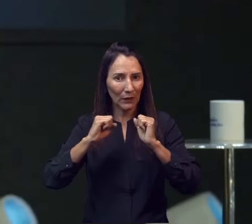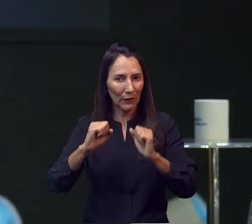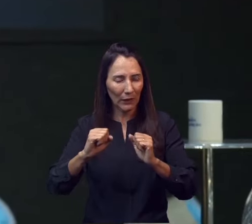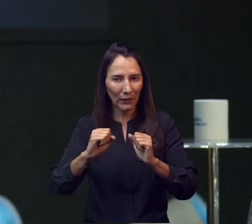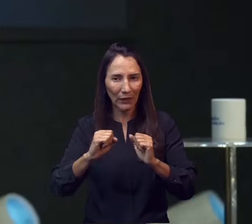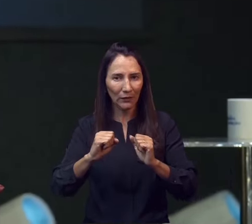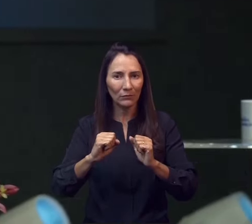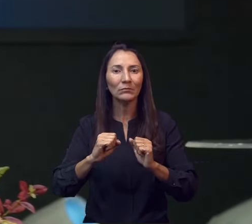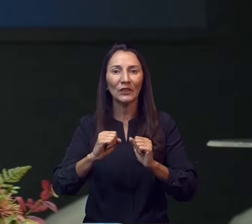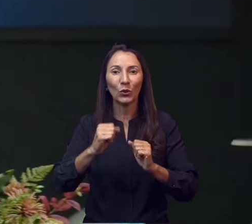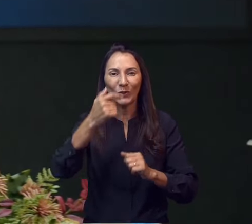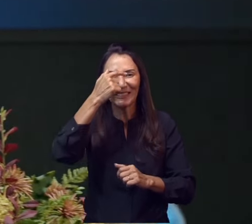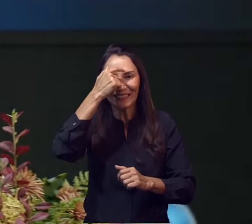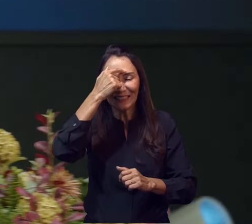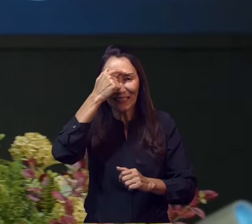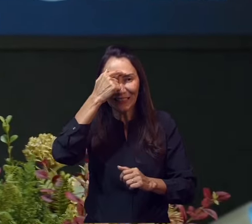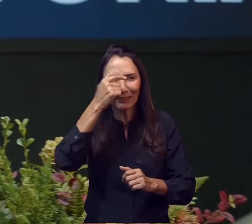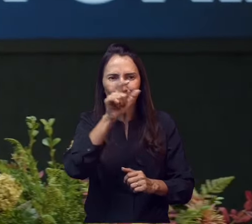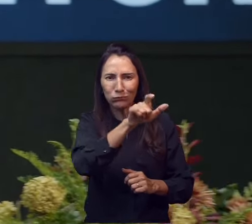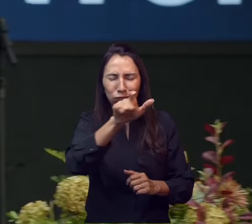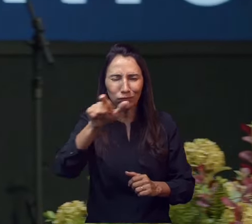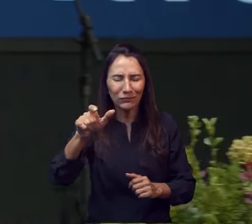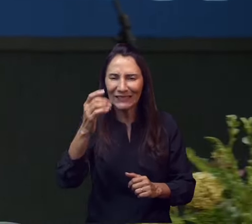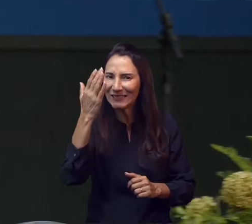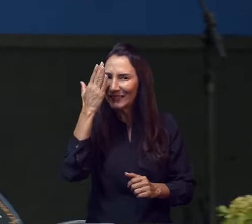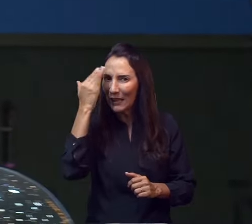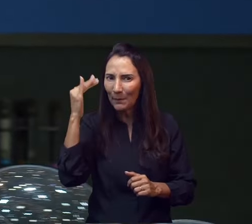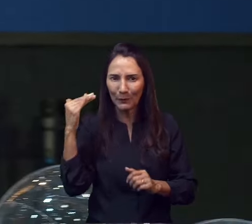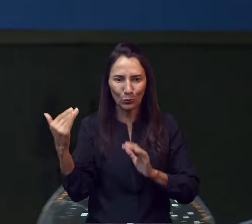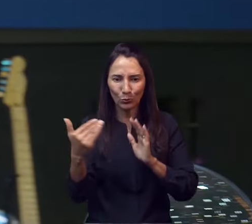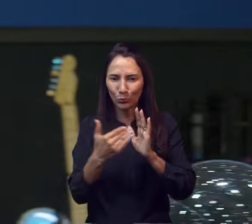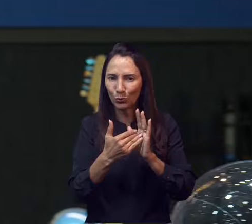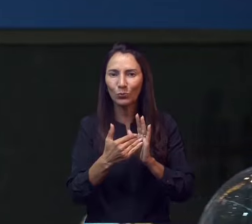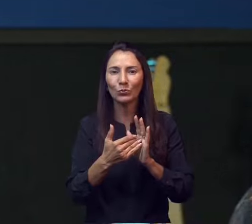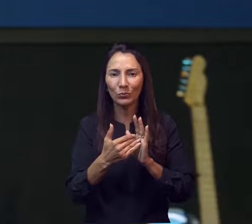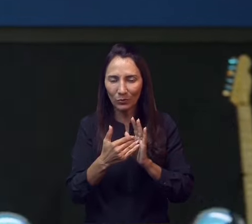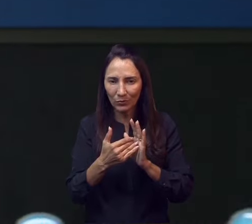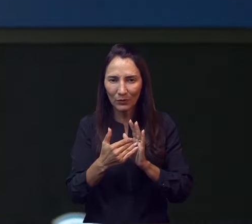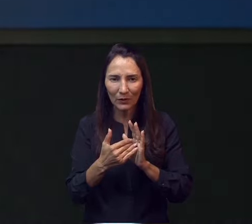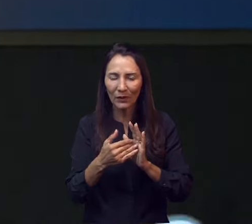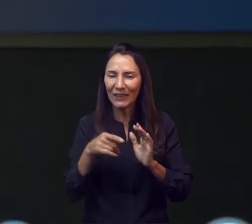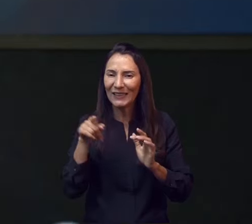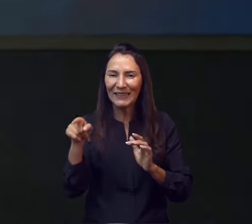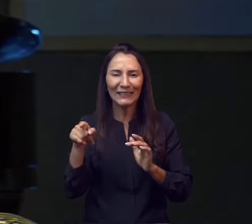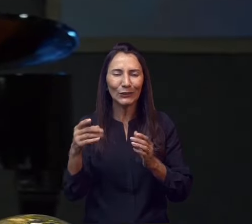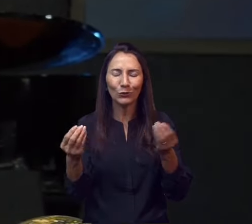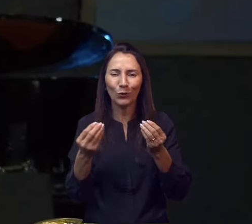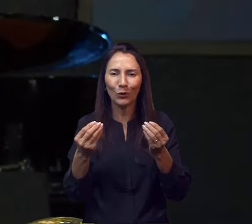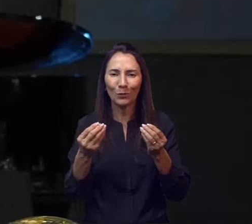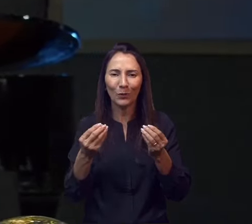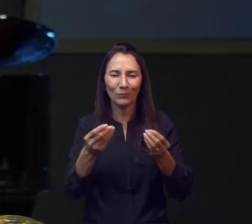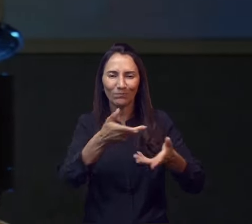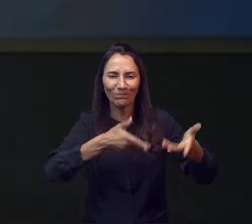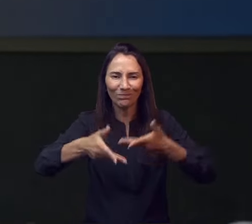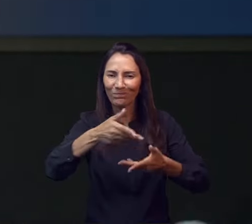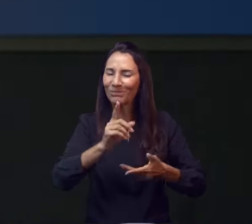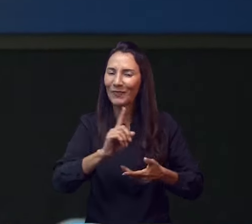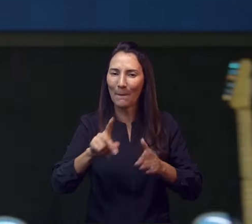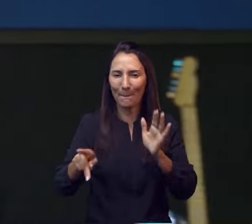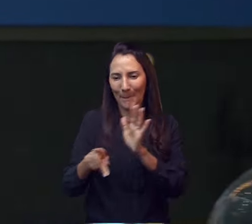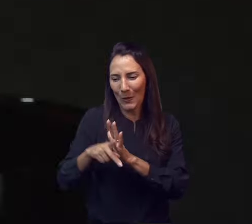onipresença só Deus tem esses chamados os atributos incomunicáveis da divindade Então